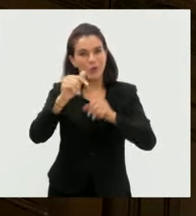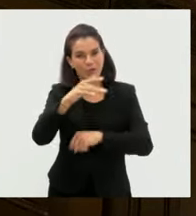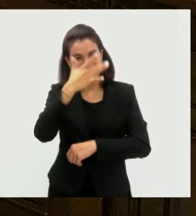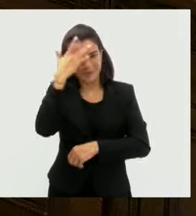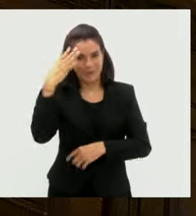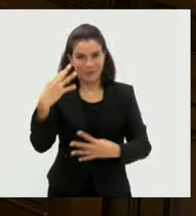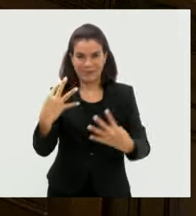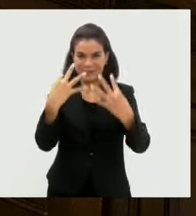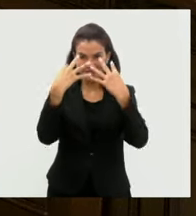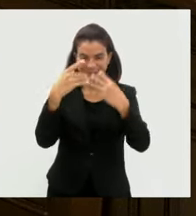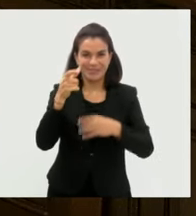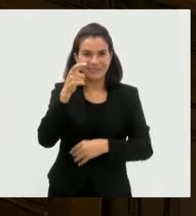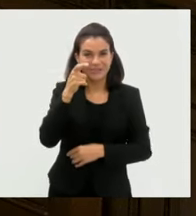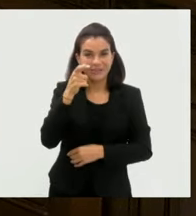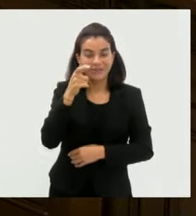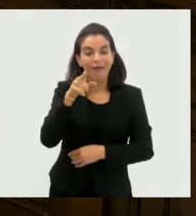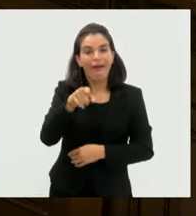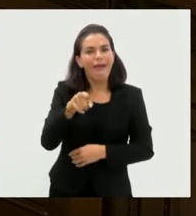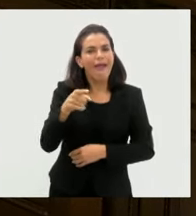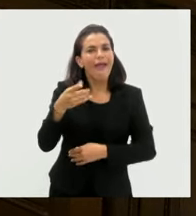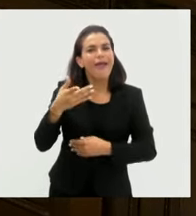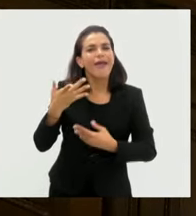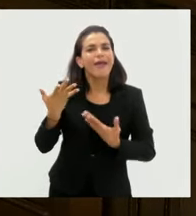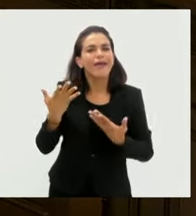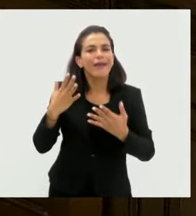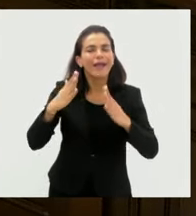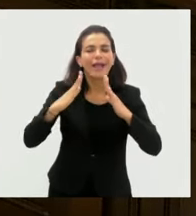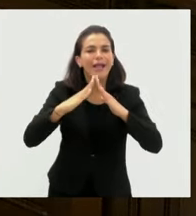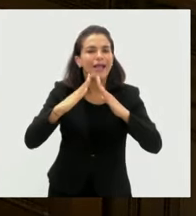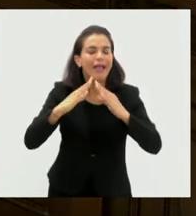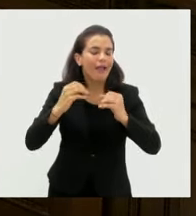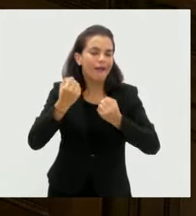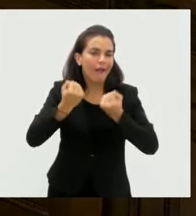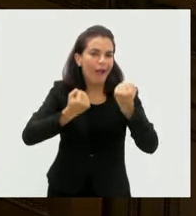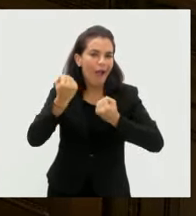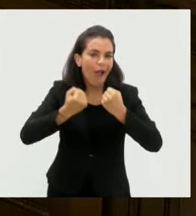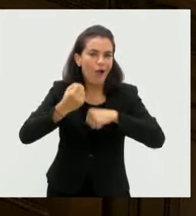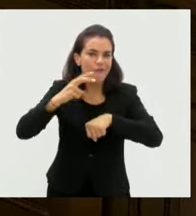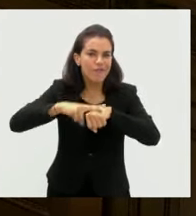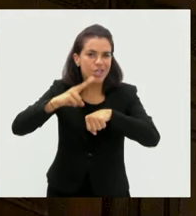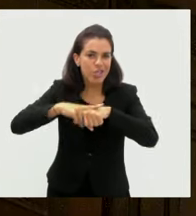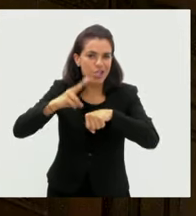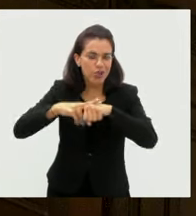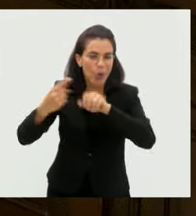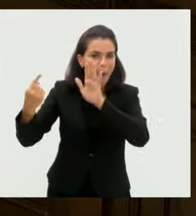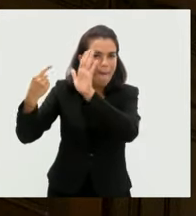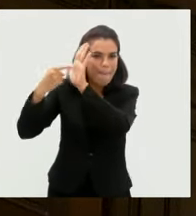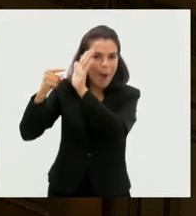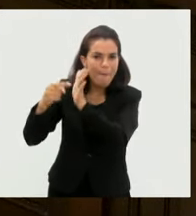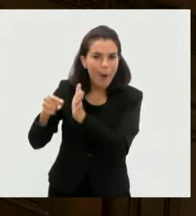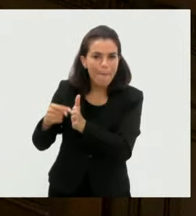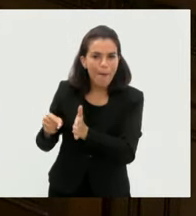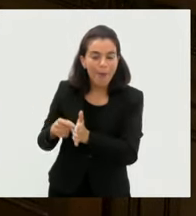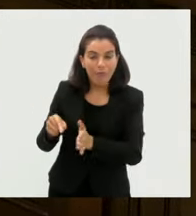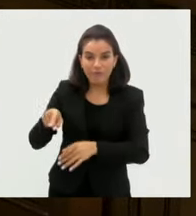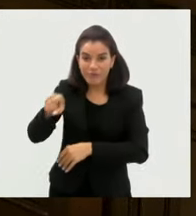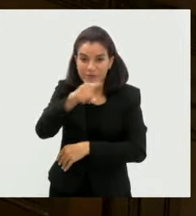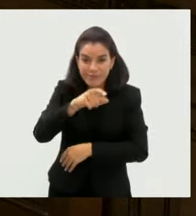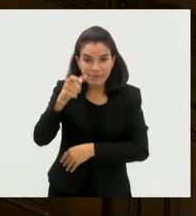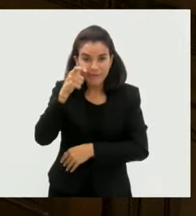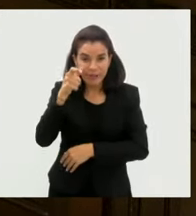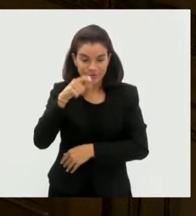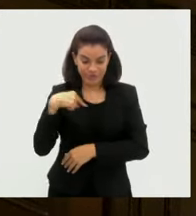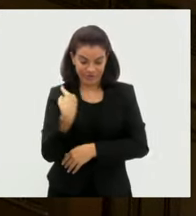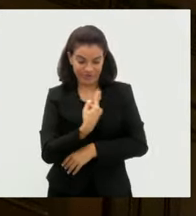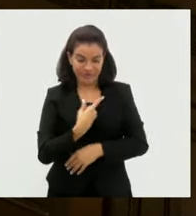é exatamente essa blindagem. Eu quero trazer a memória aqui dos nossos ouvintes e telespectadores